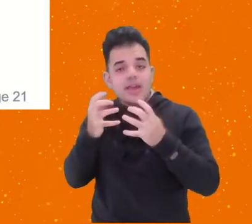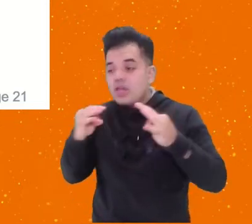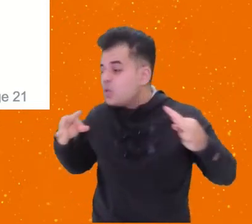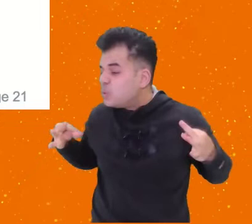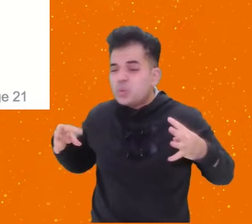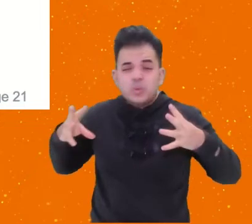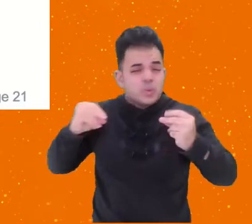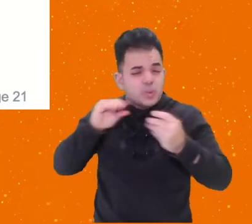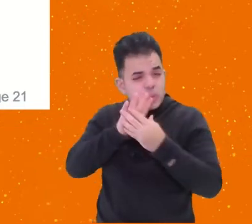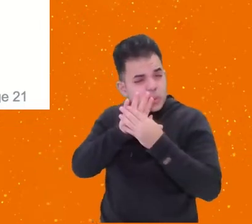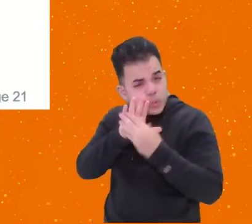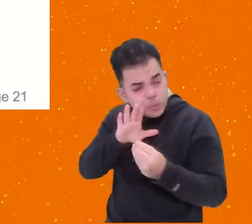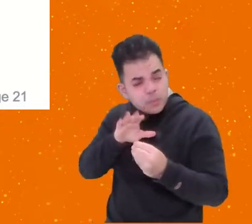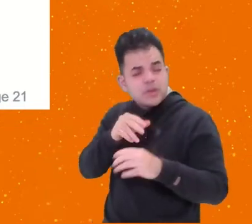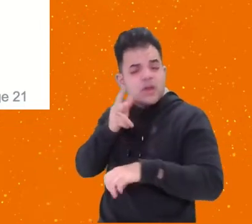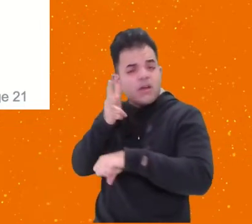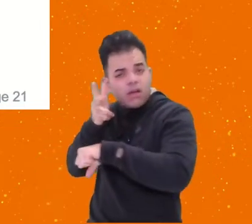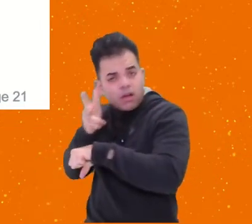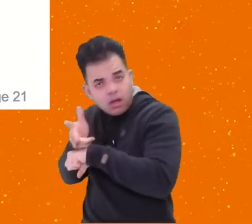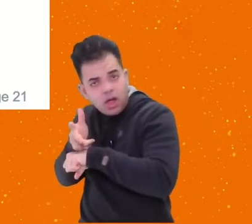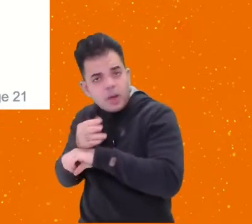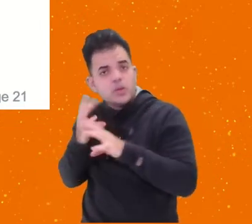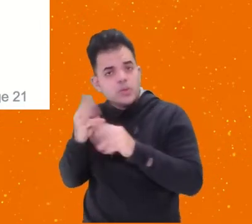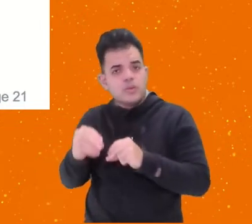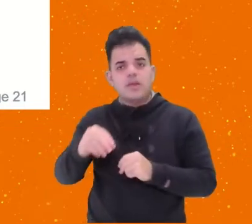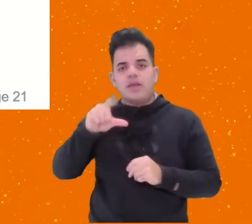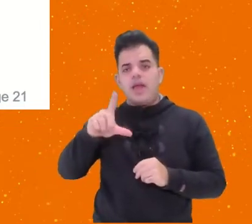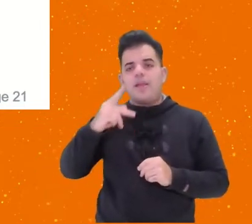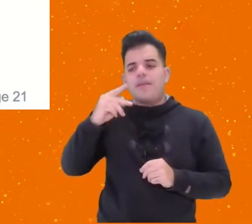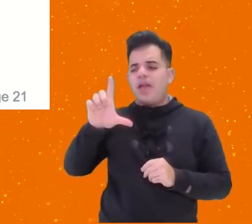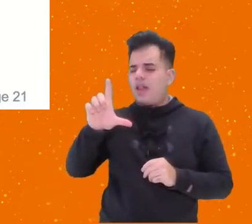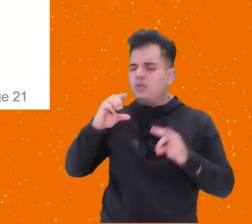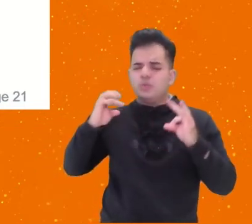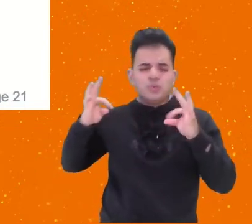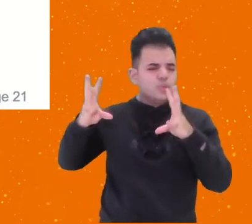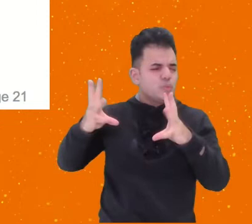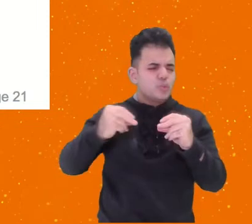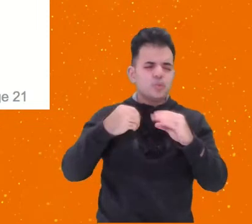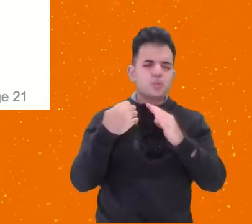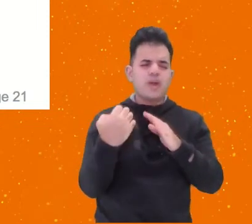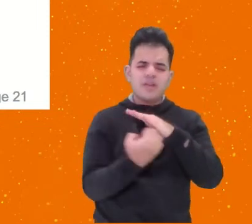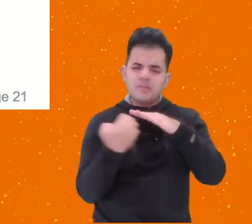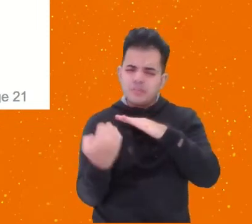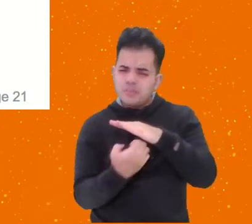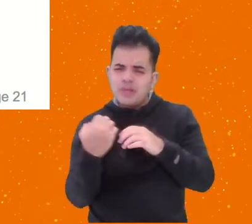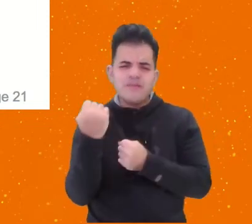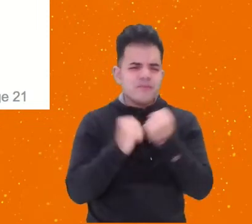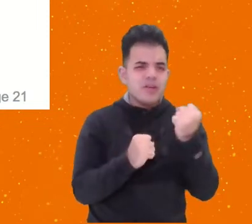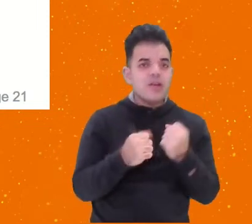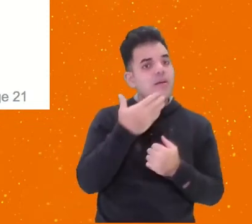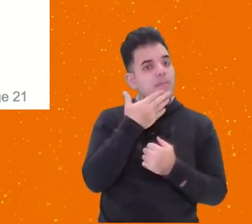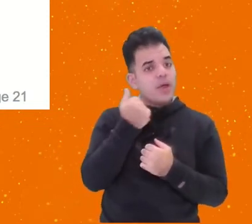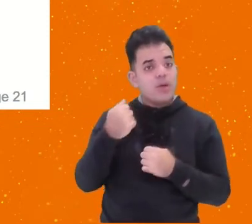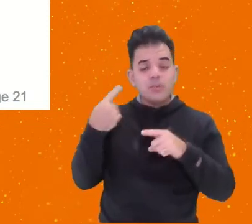faça, câmeras e lentes com bocal LPL. Todos os fabricantes viram as vantagens, porque você entra mais